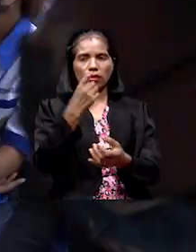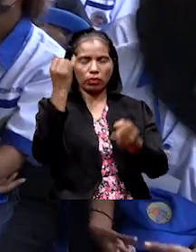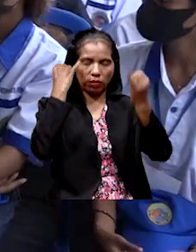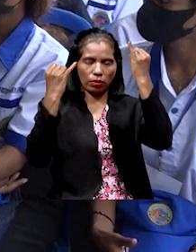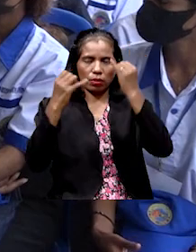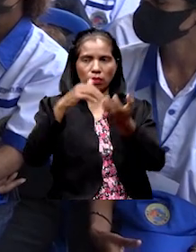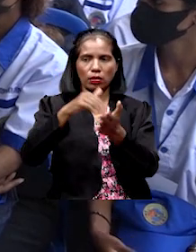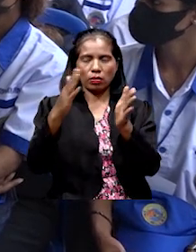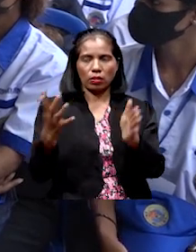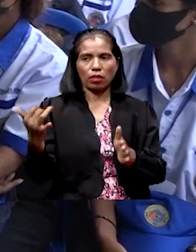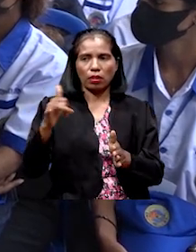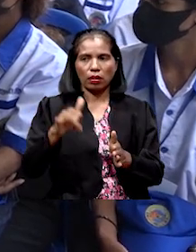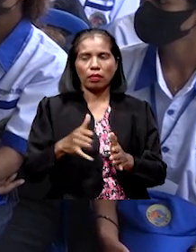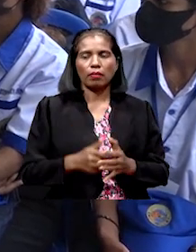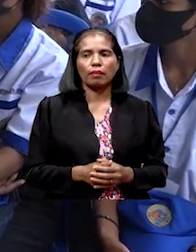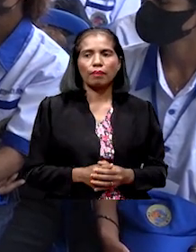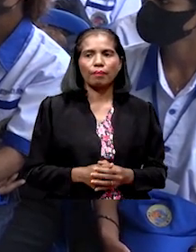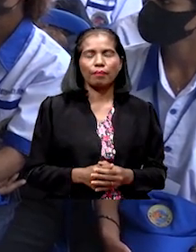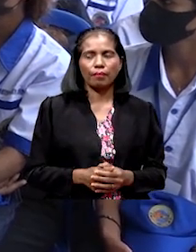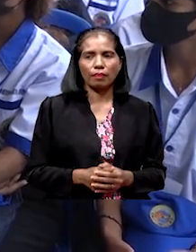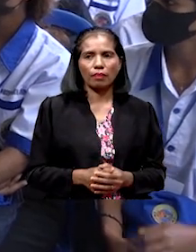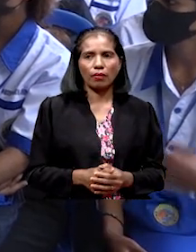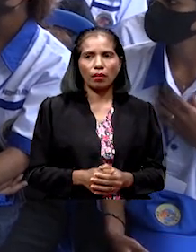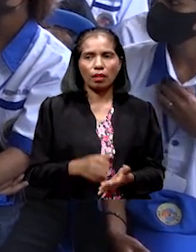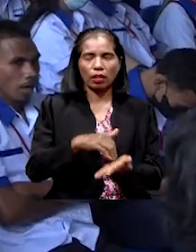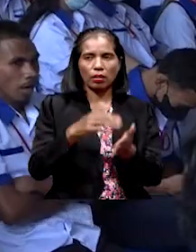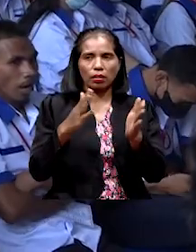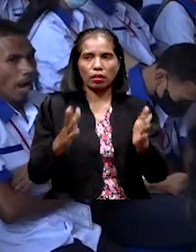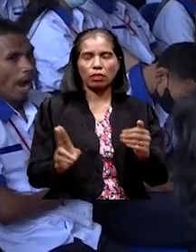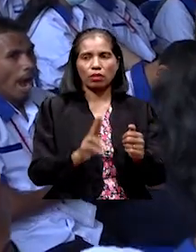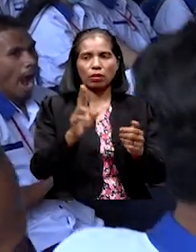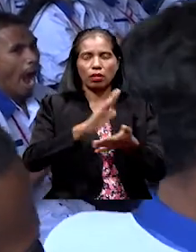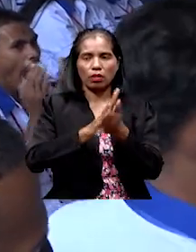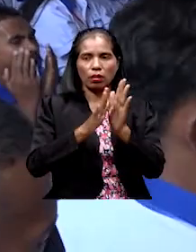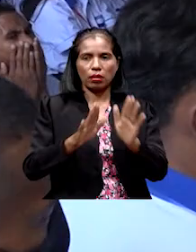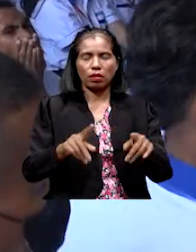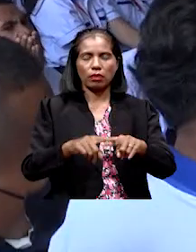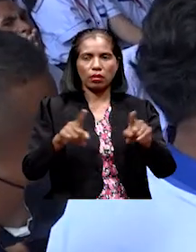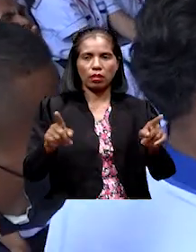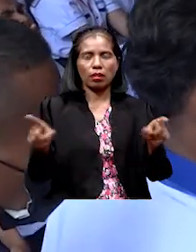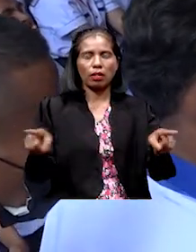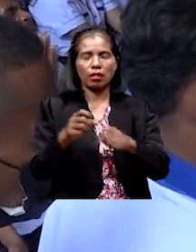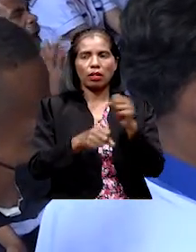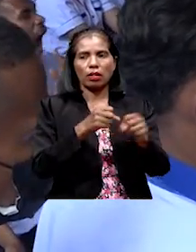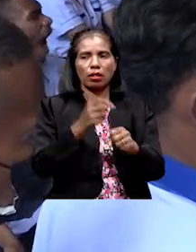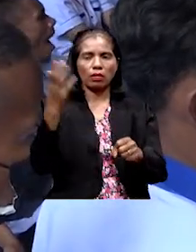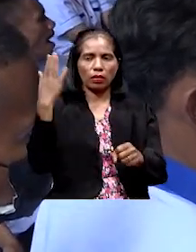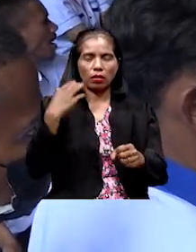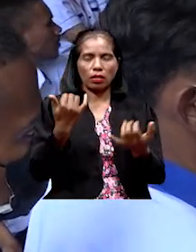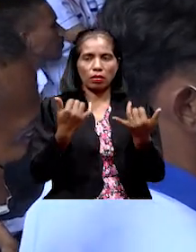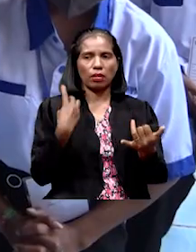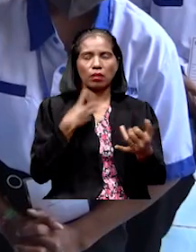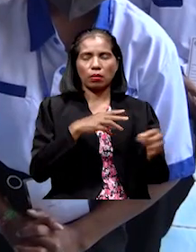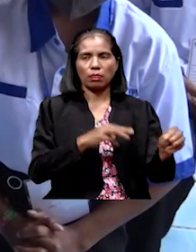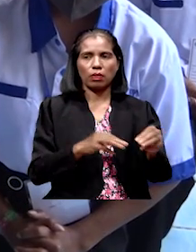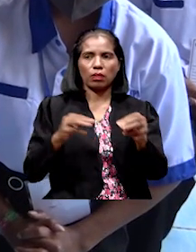Modelo orientação para estudante da estudante da Universidade da Paz, né? Lá nessa antiga Kira Clibacoto. Agora está muda a tiana